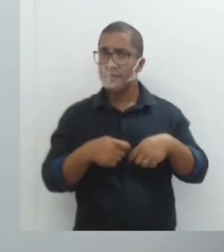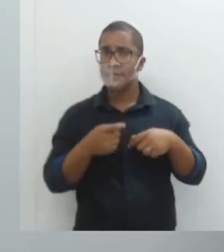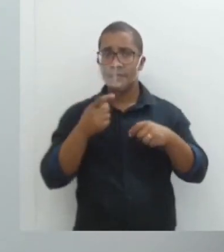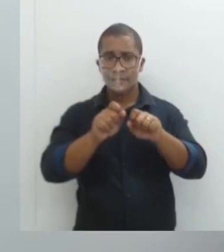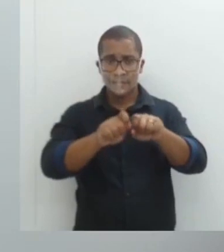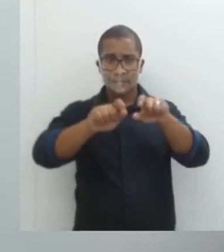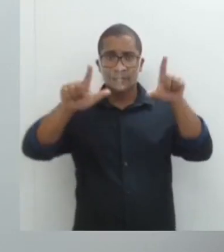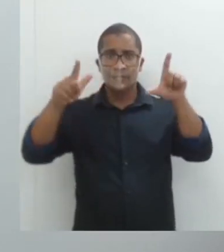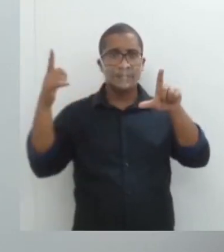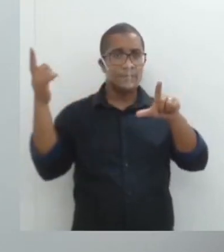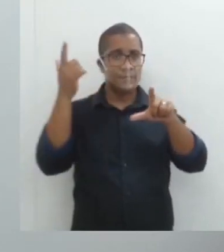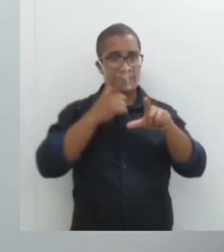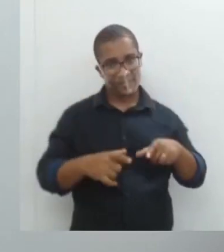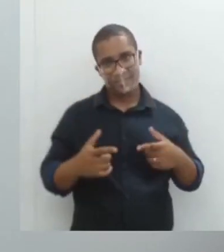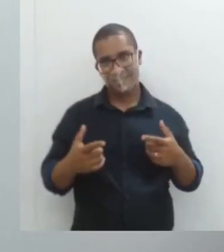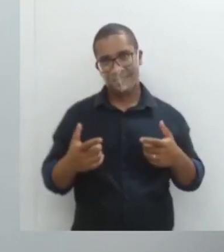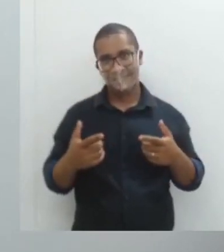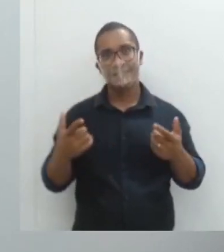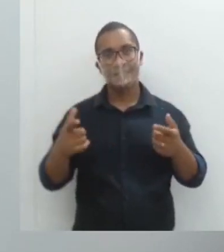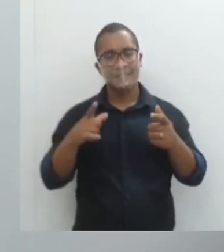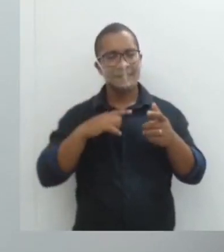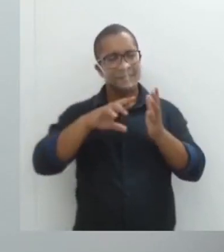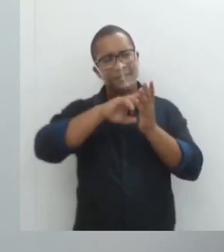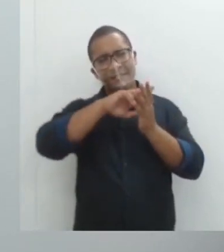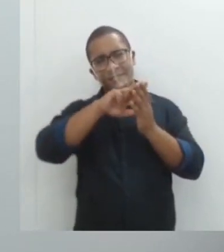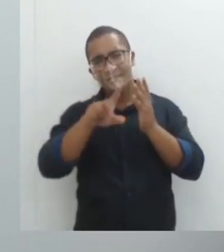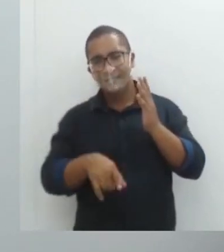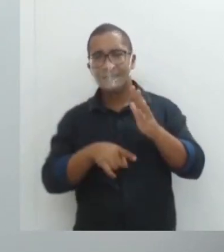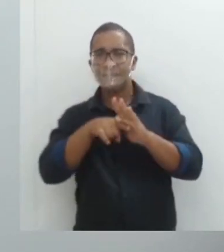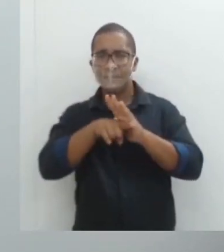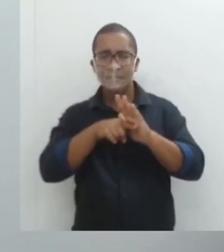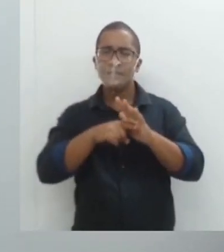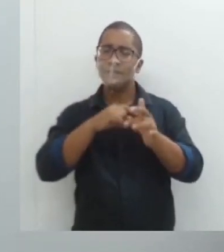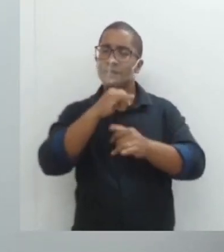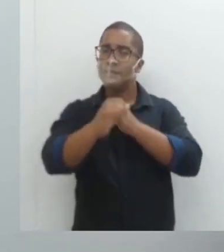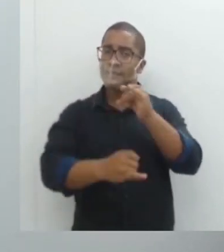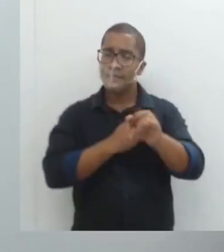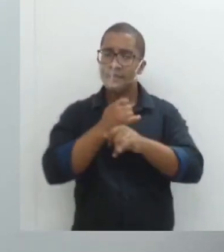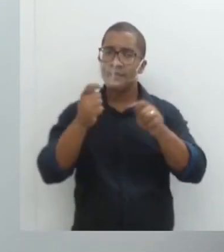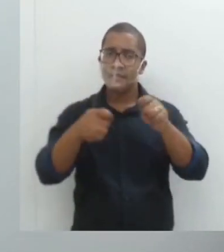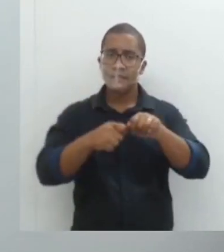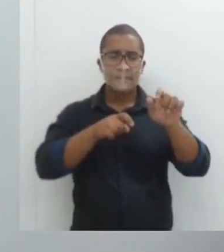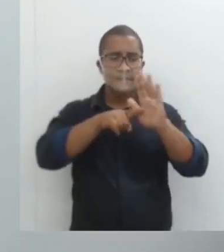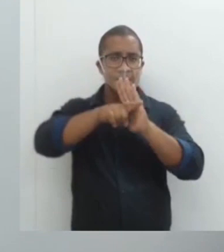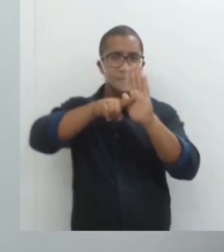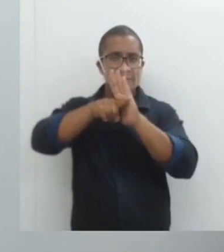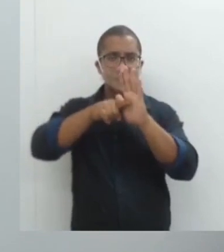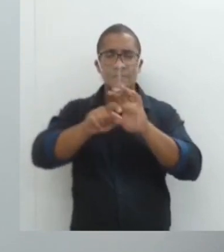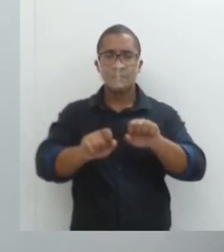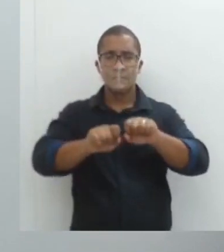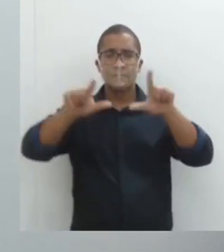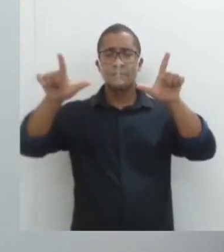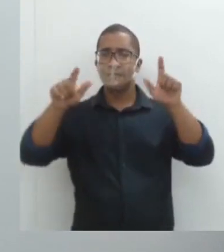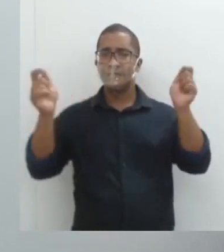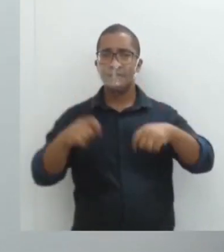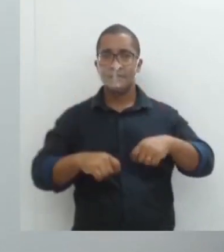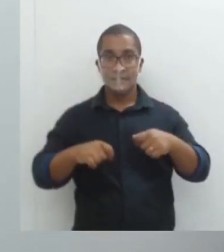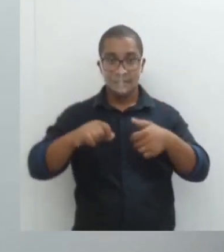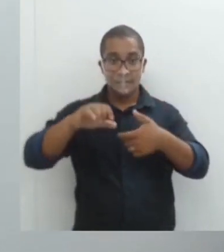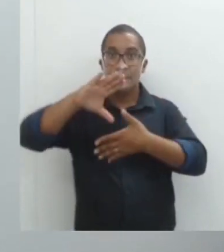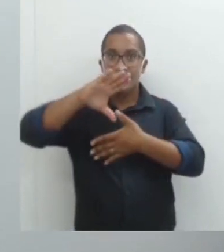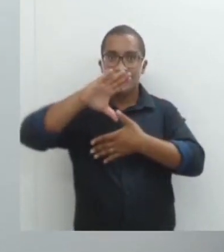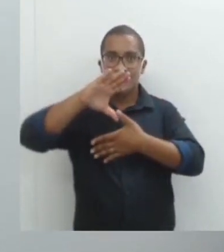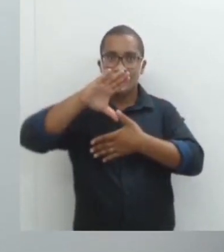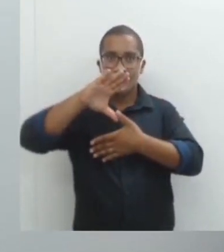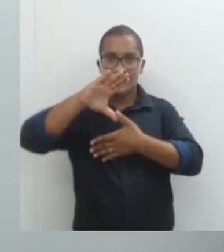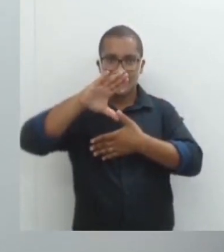esse acervo que tem disponibilizado na internet. São acervos esses que estão lá. Tanto é que o mapa de Pernambuco, que